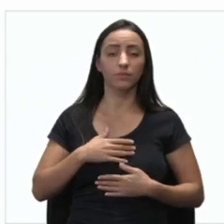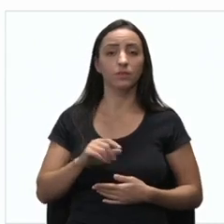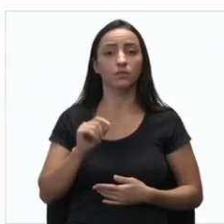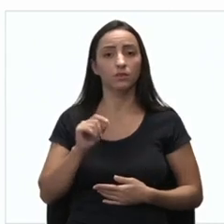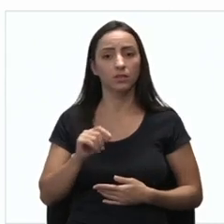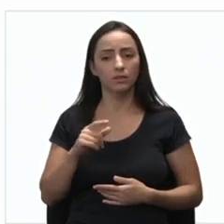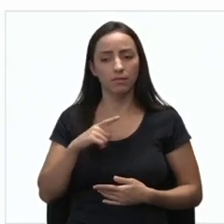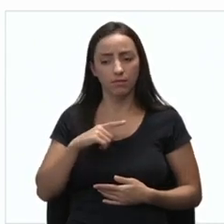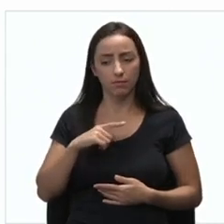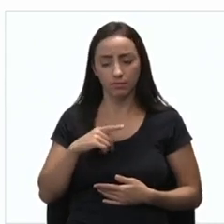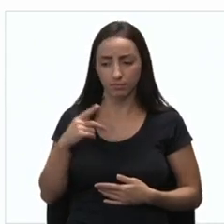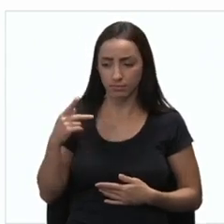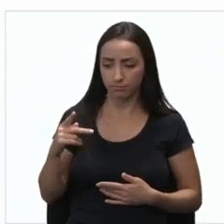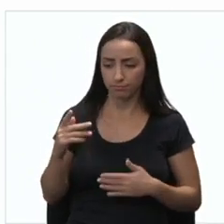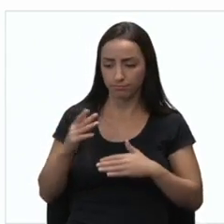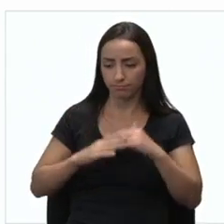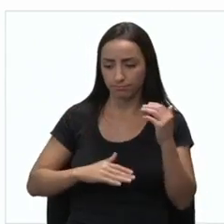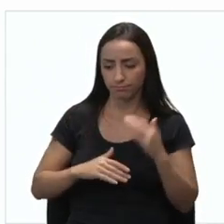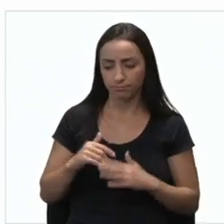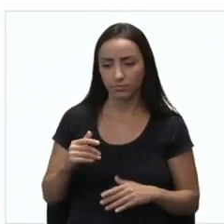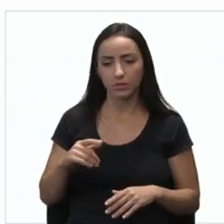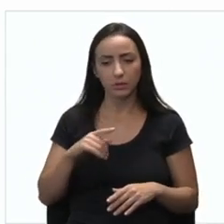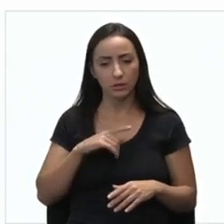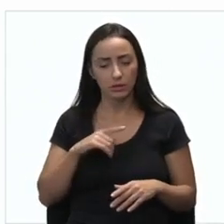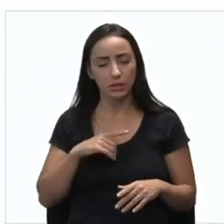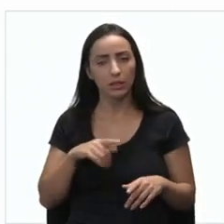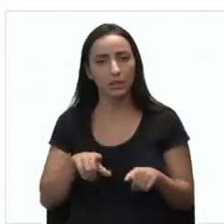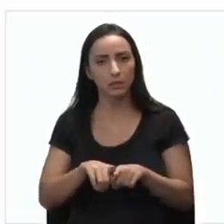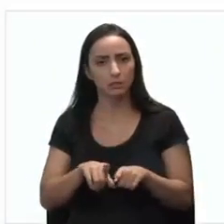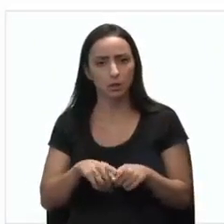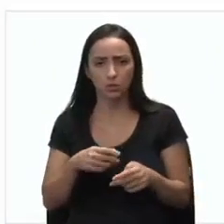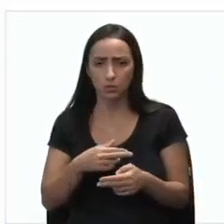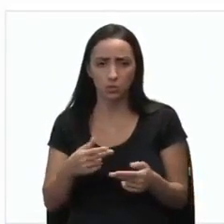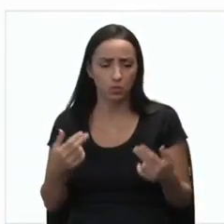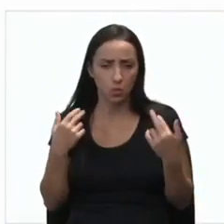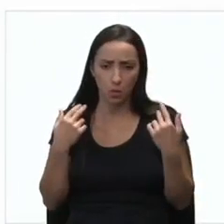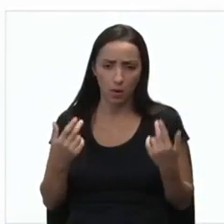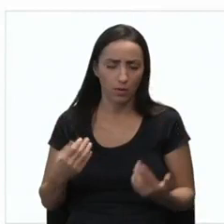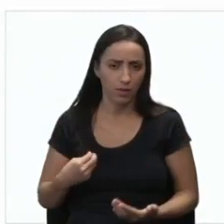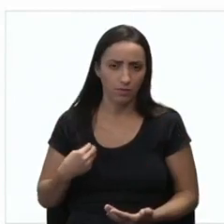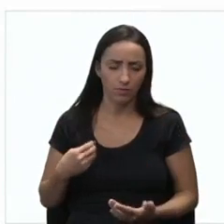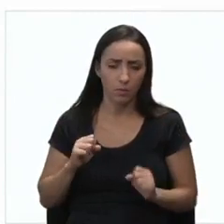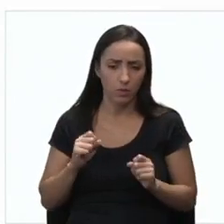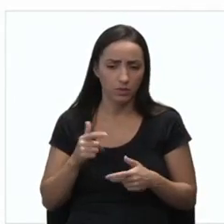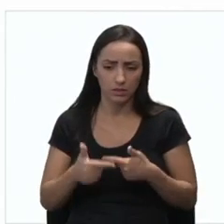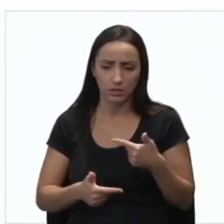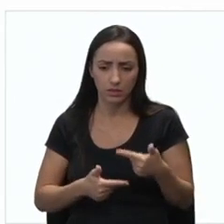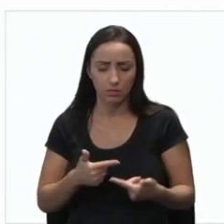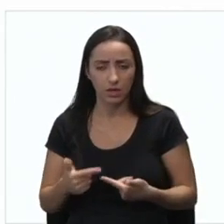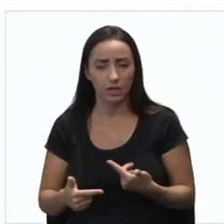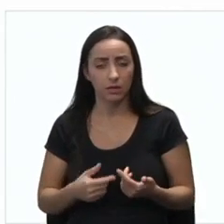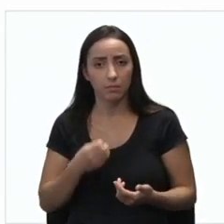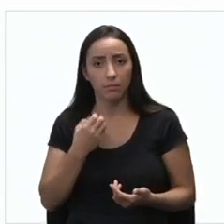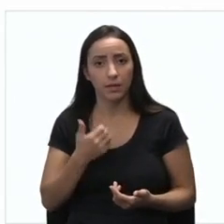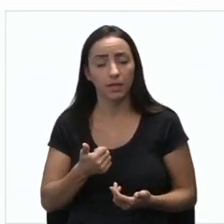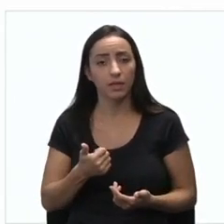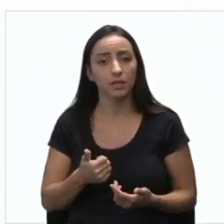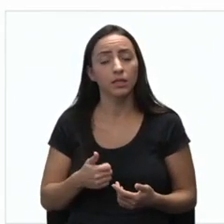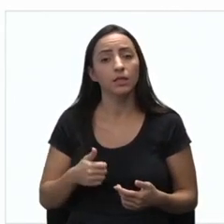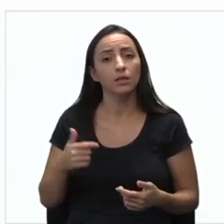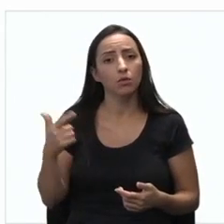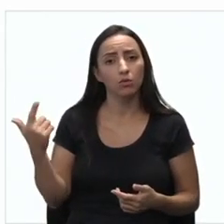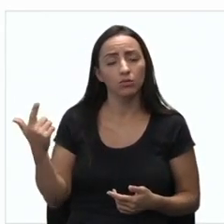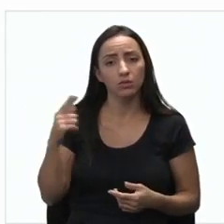próprias habilidades, ele lida com tensões normais da vida, ele pode trabalhar de forma produtiva e é capaz de